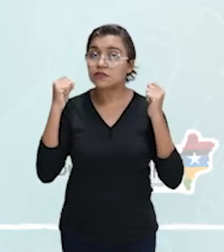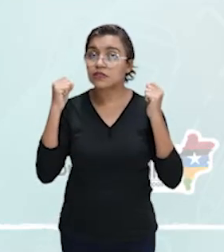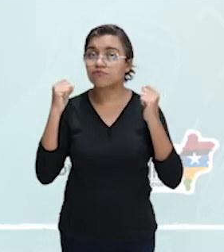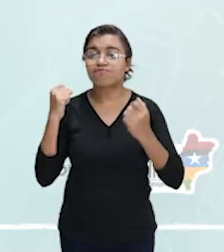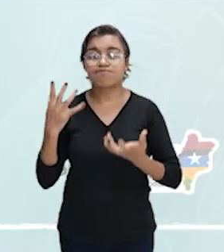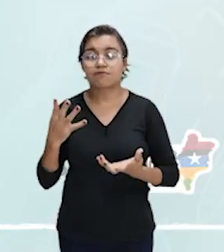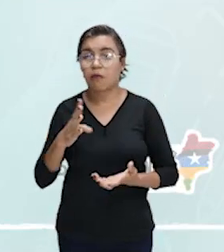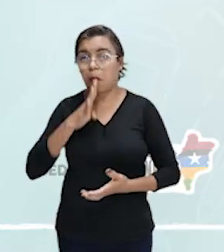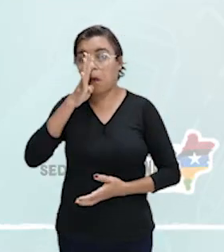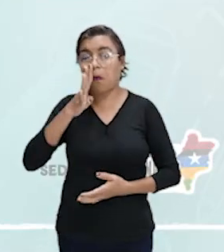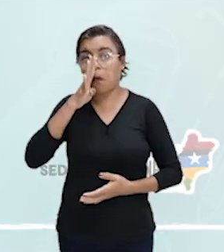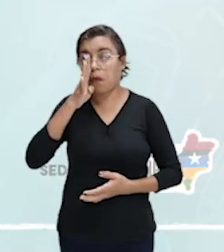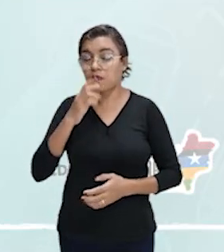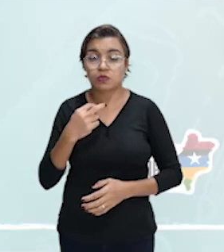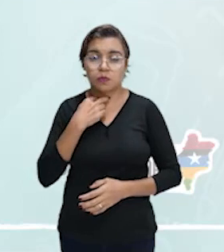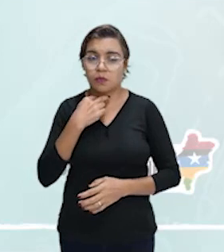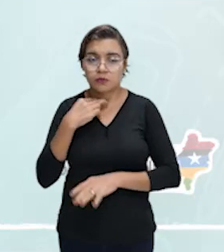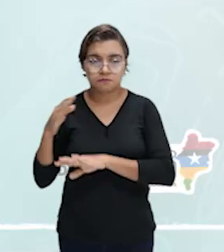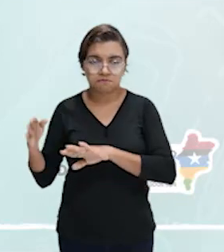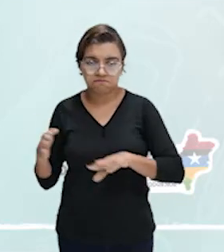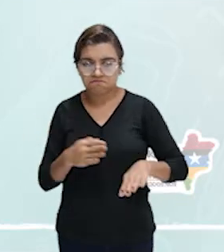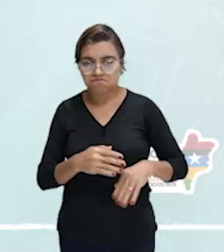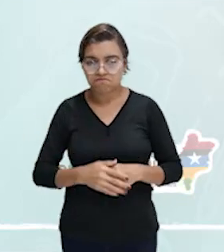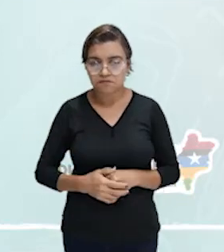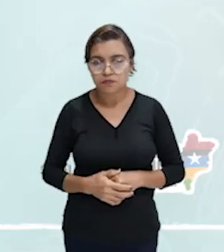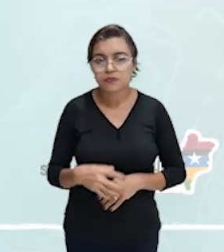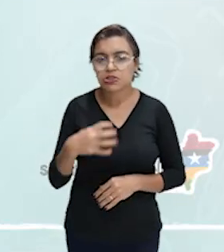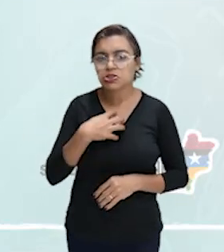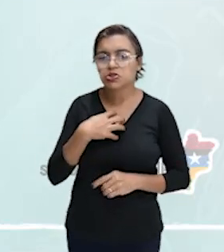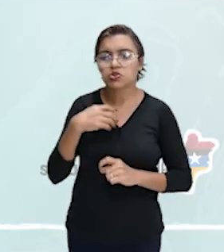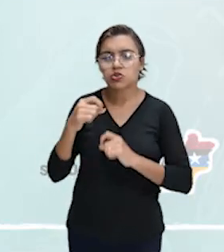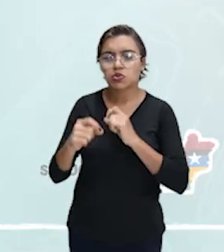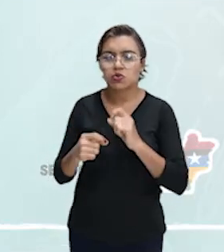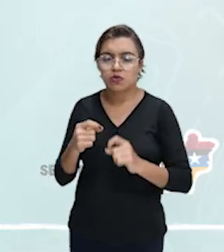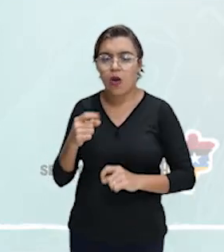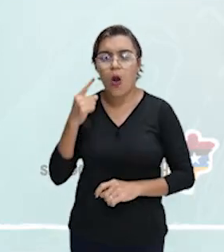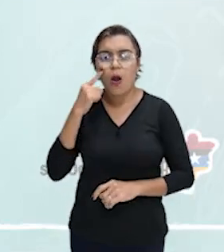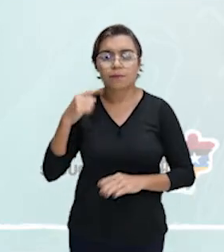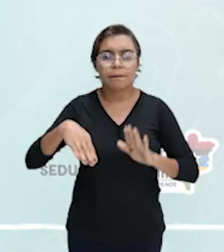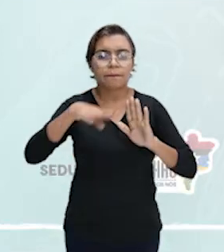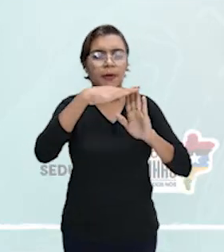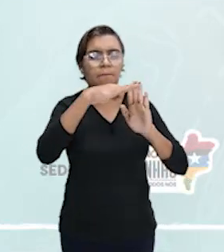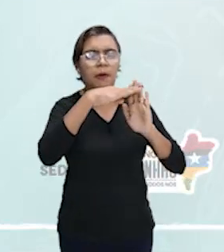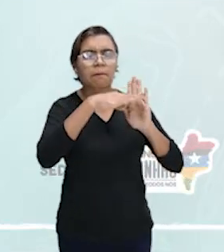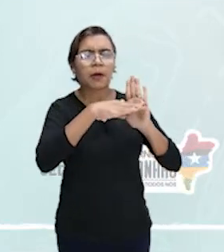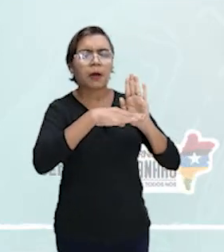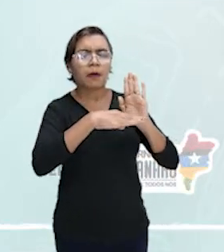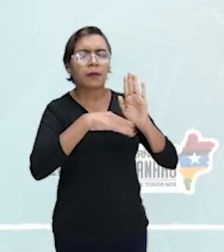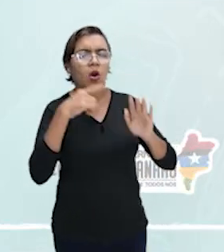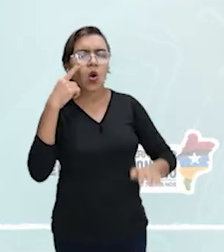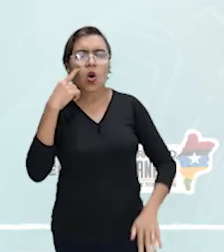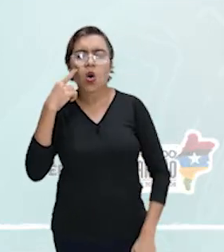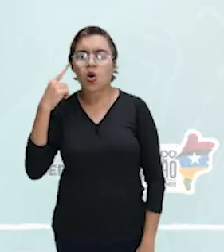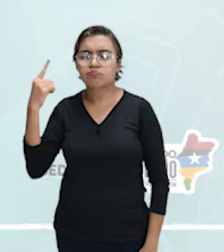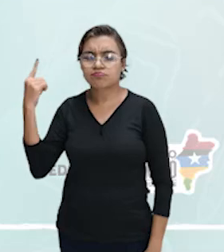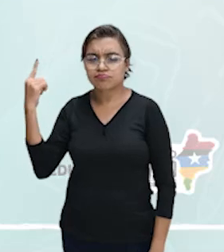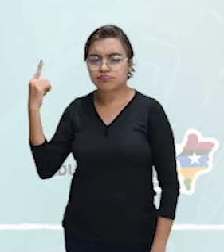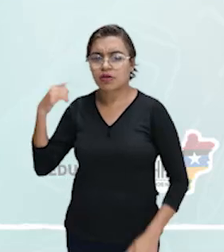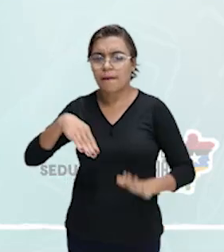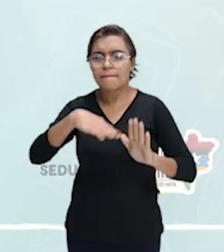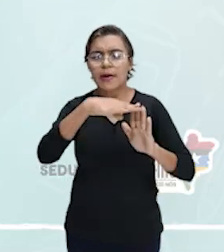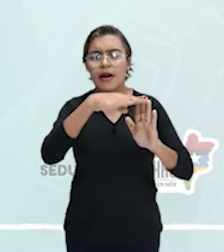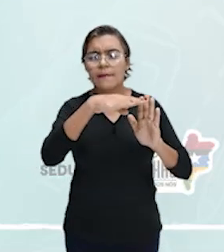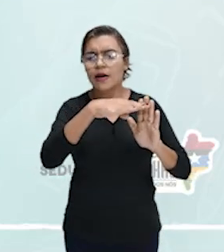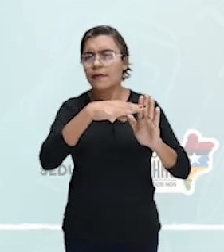treino. Sintomas do overtraining, aí causa o contrário, ó, fadiga, alteração do sono, alteração